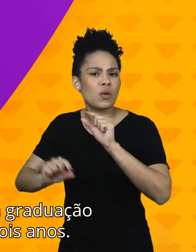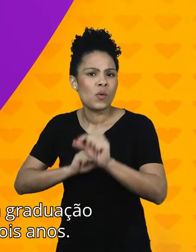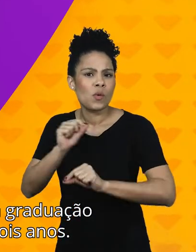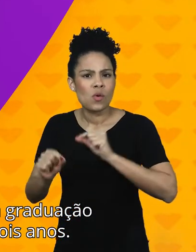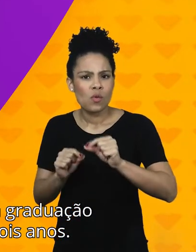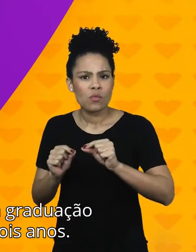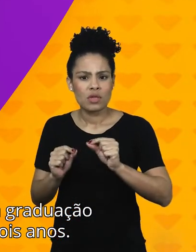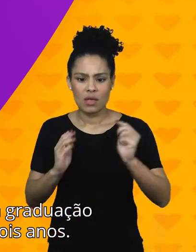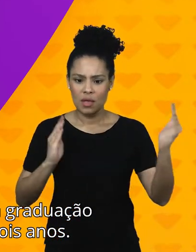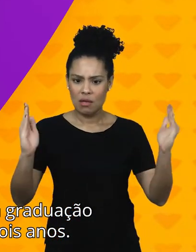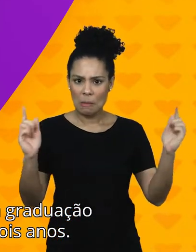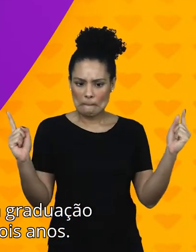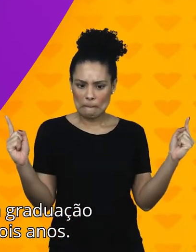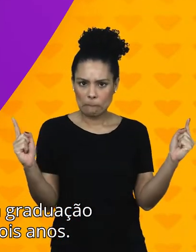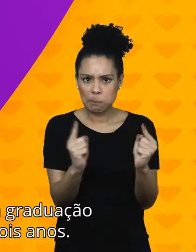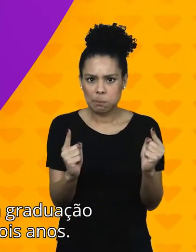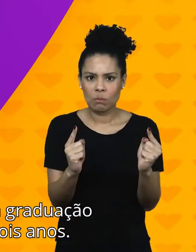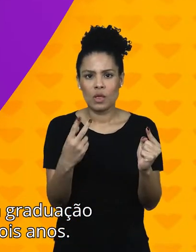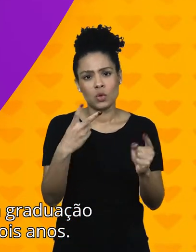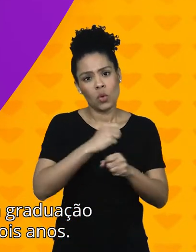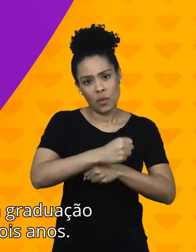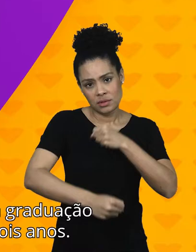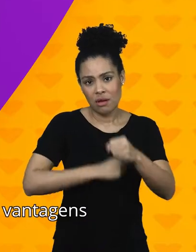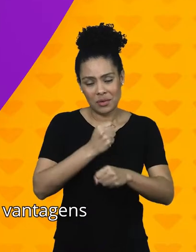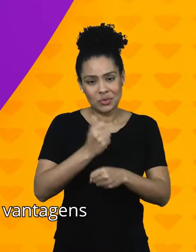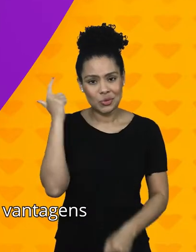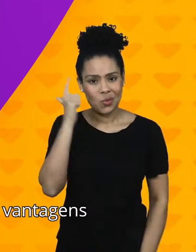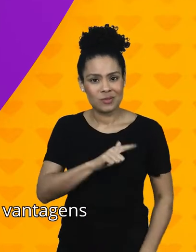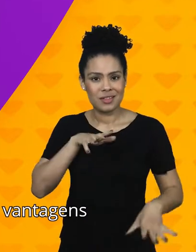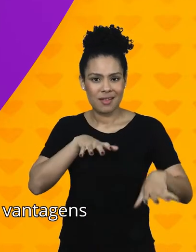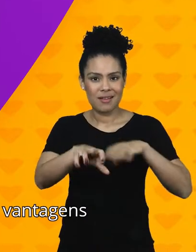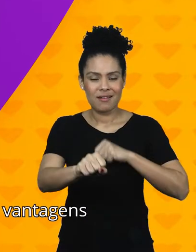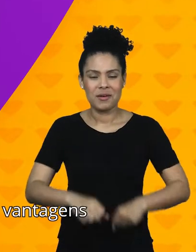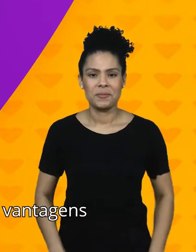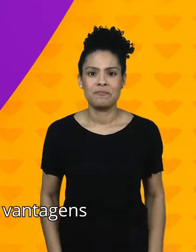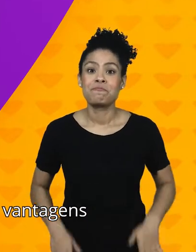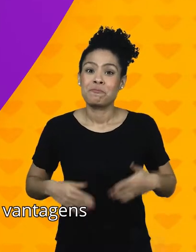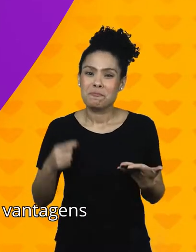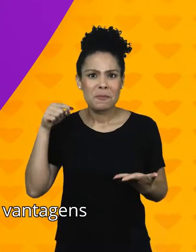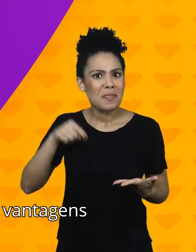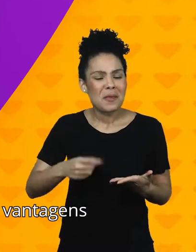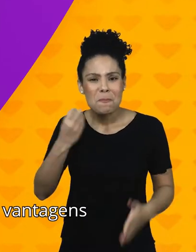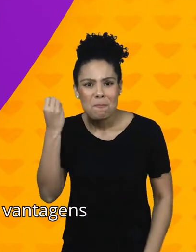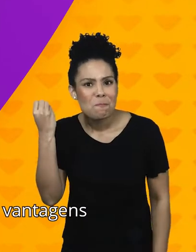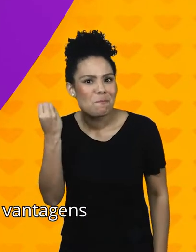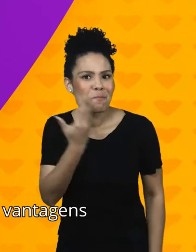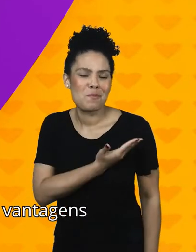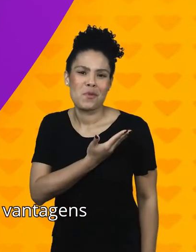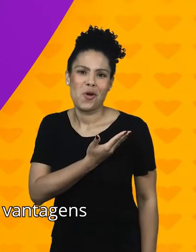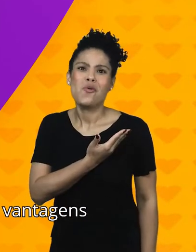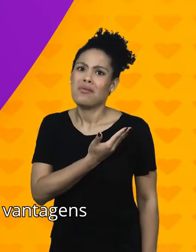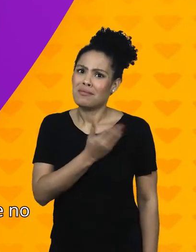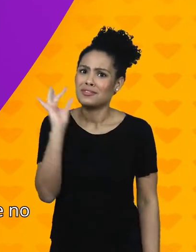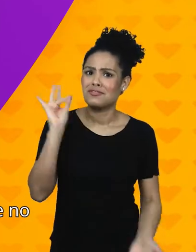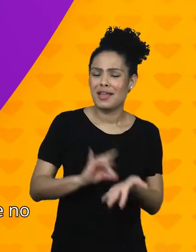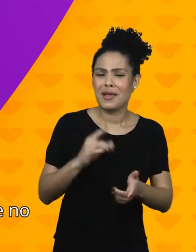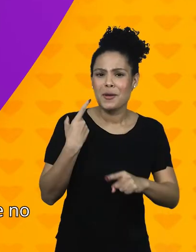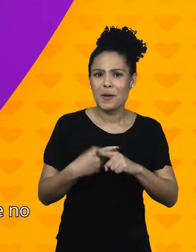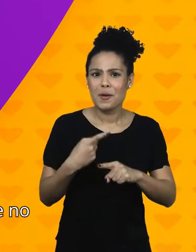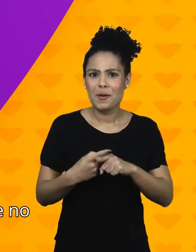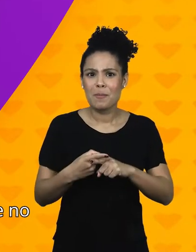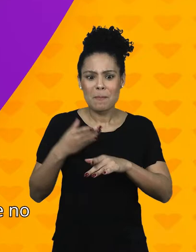graduação em menos tempo, neste caso em dois anos. E é justamente essa uma das grandes vantagens do Tecnólogo,